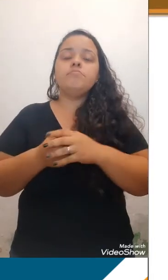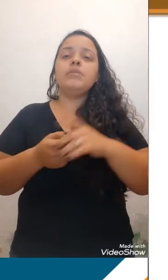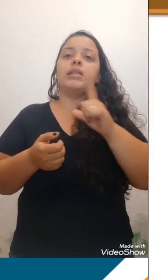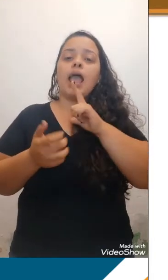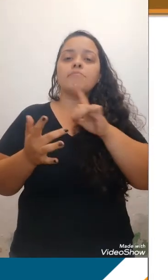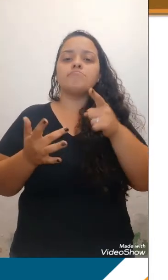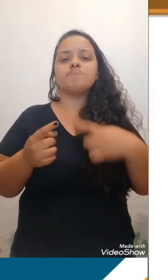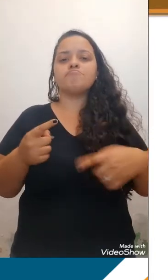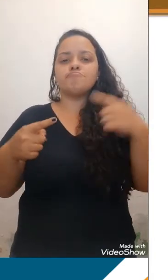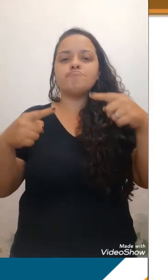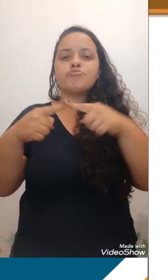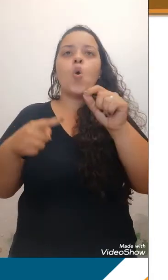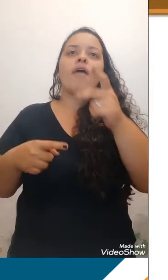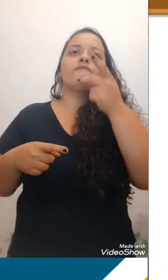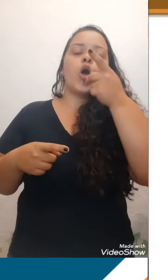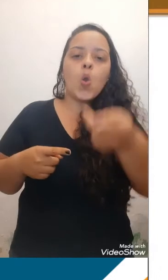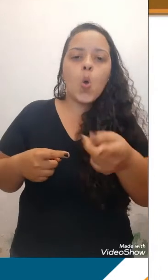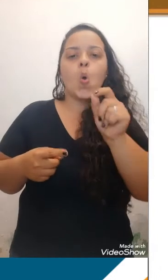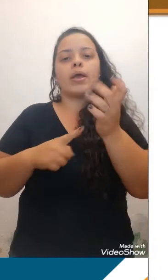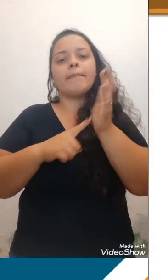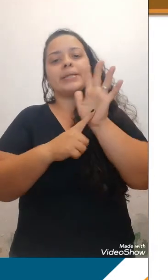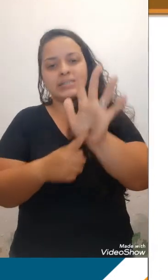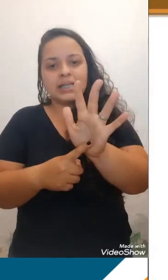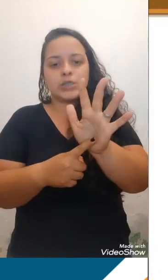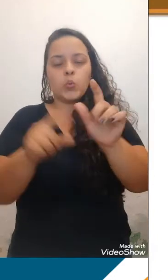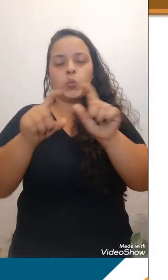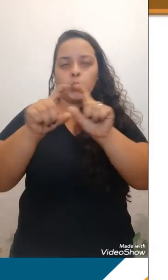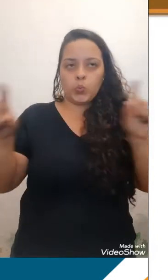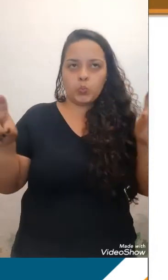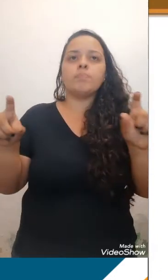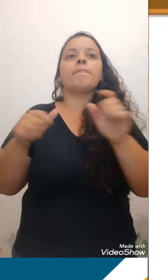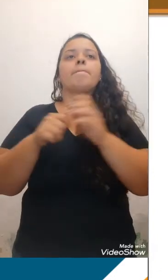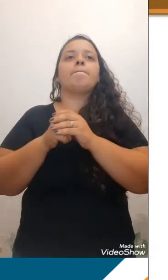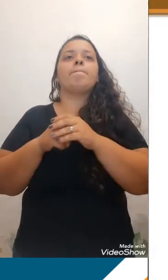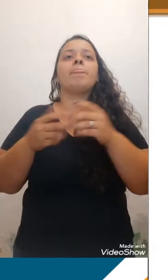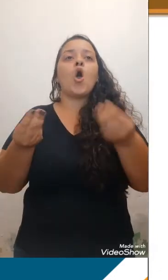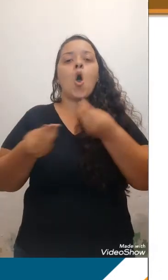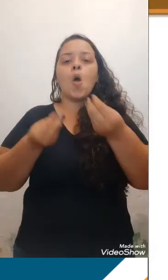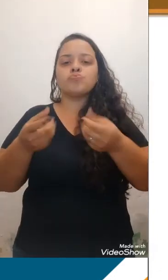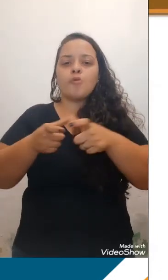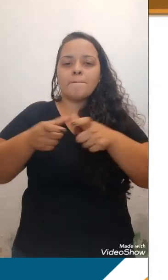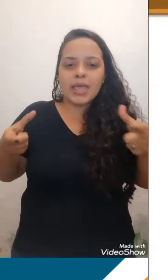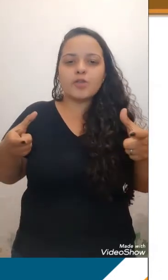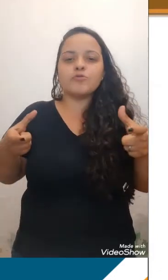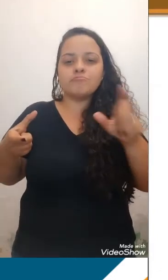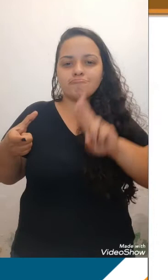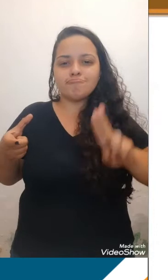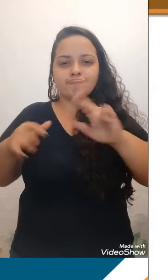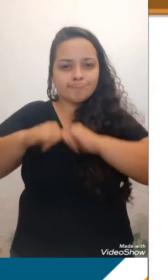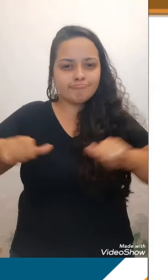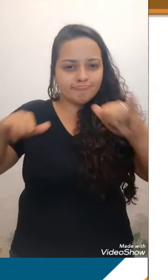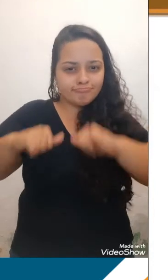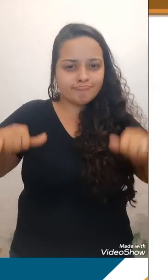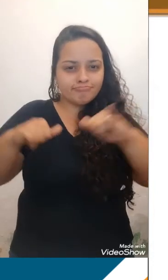Então, ele está abordando aí o que ele diria, o que ele apresentaria na fundamentação, sobre como o aumento das